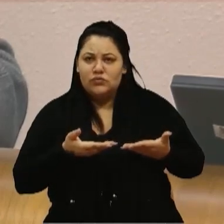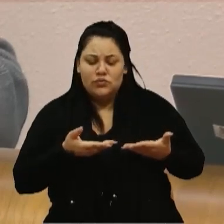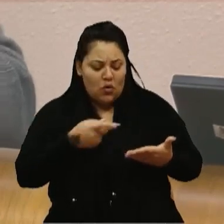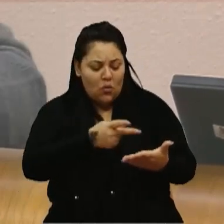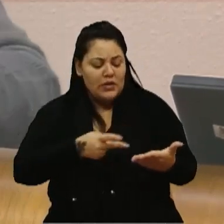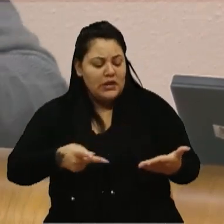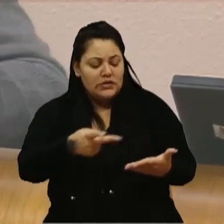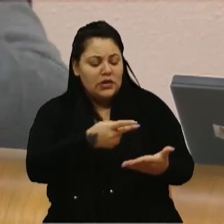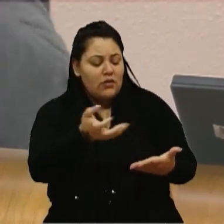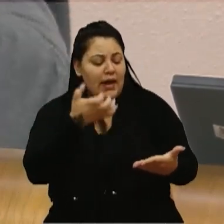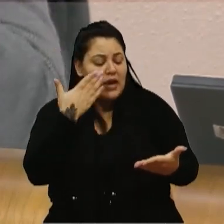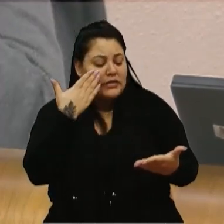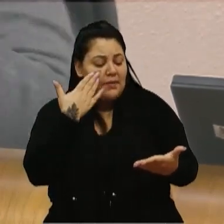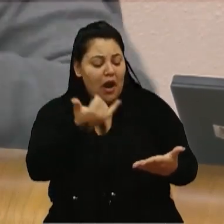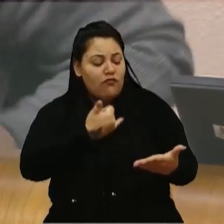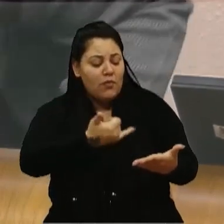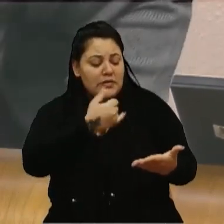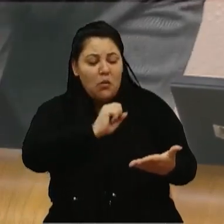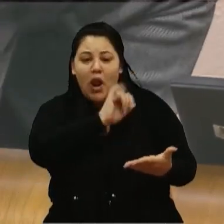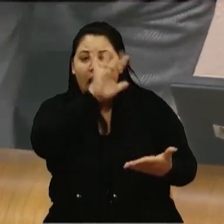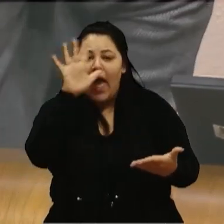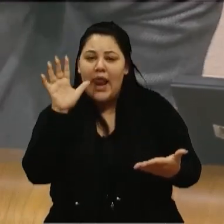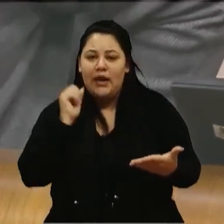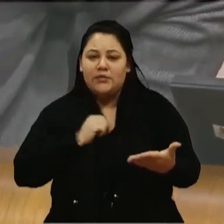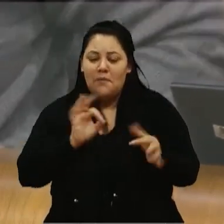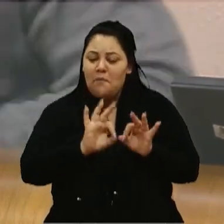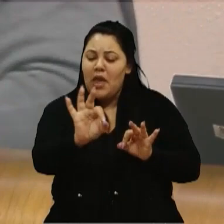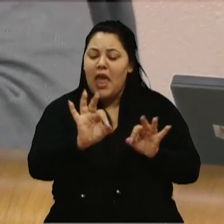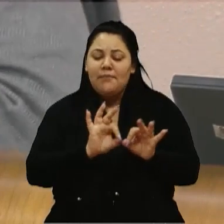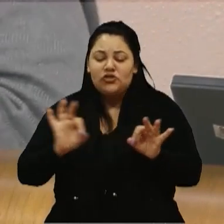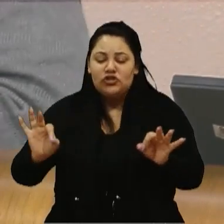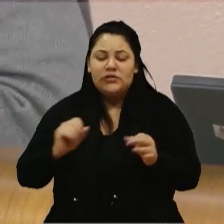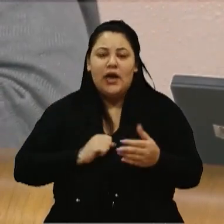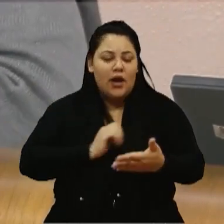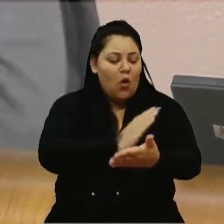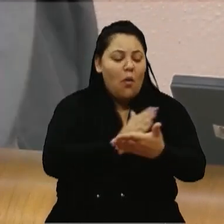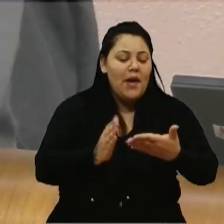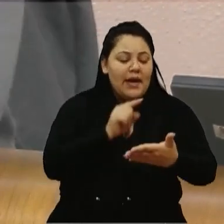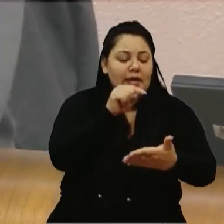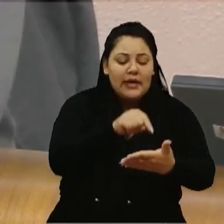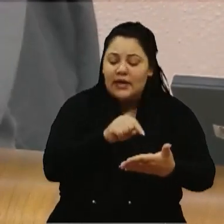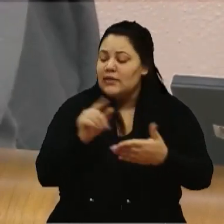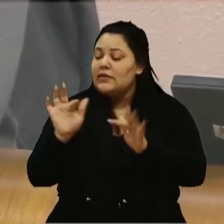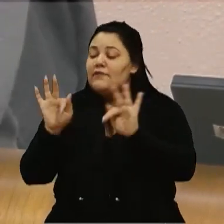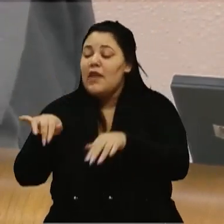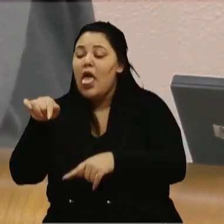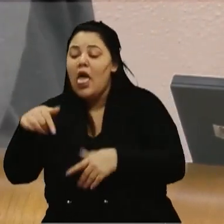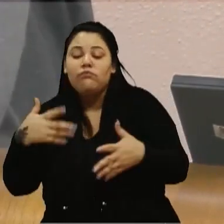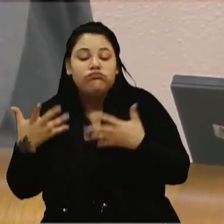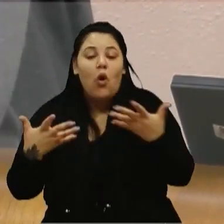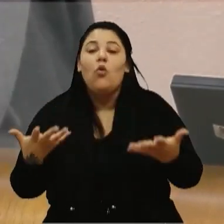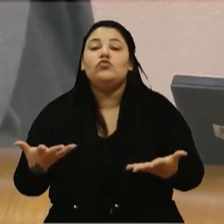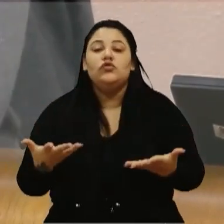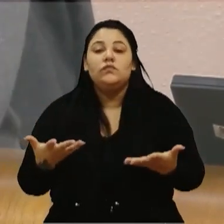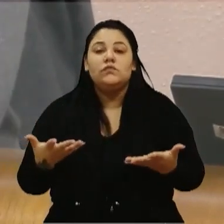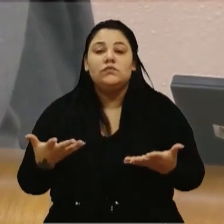até onde. Olha, gente, o Alceu Barbosa Velho, goste quem não